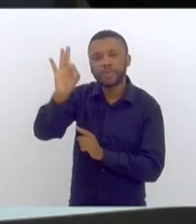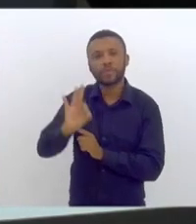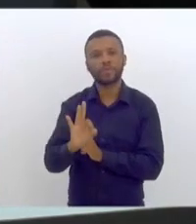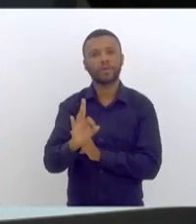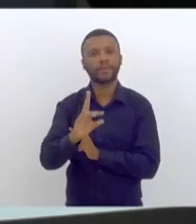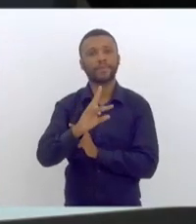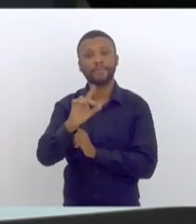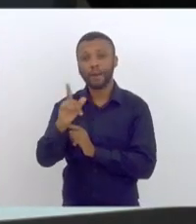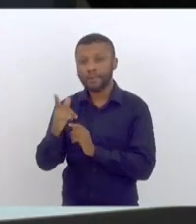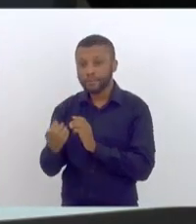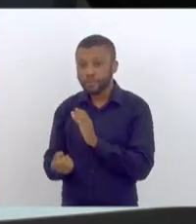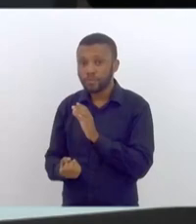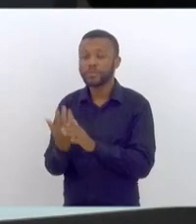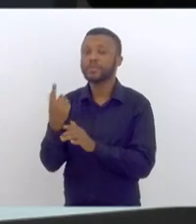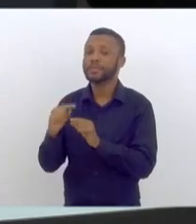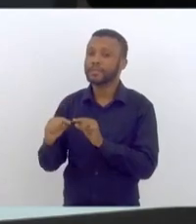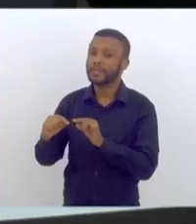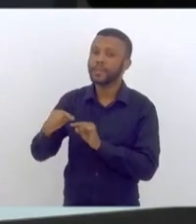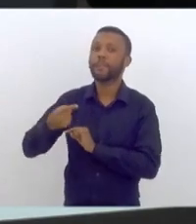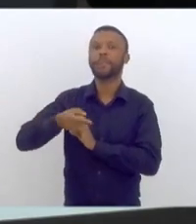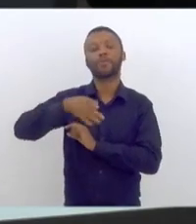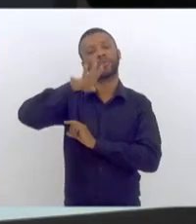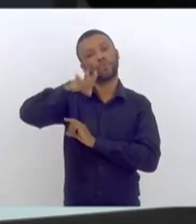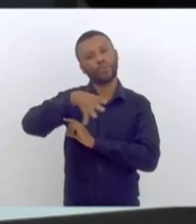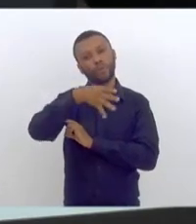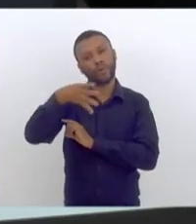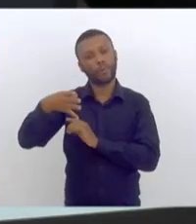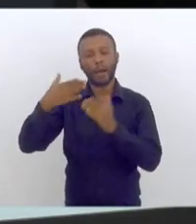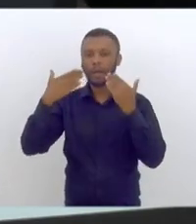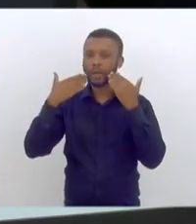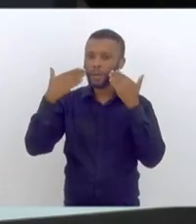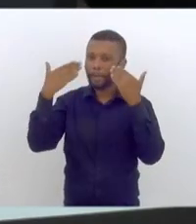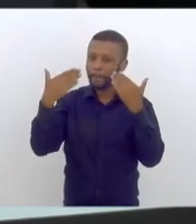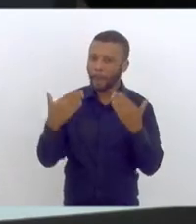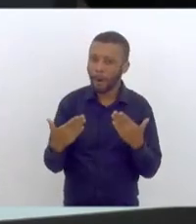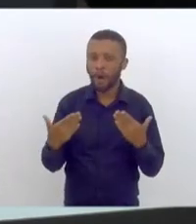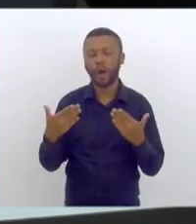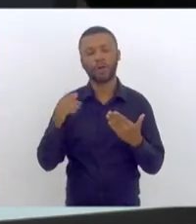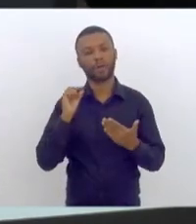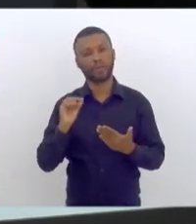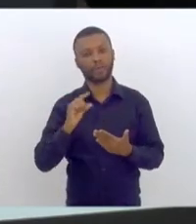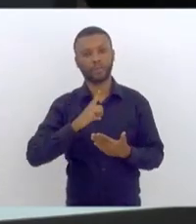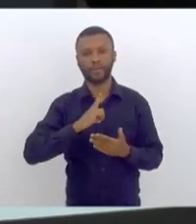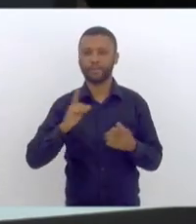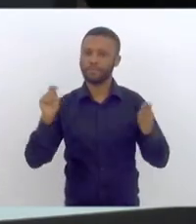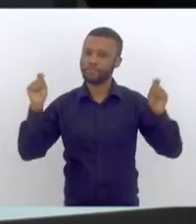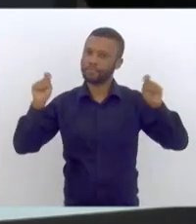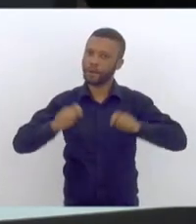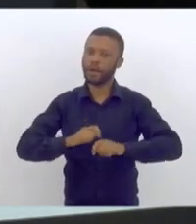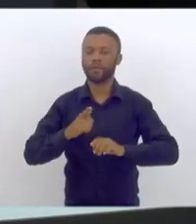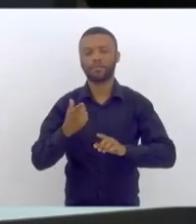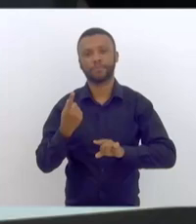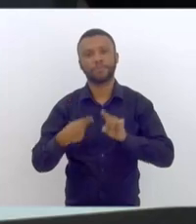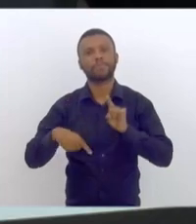após o programa que demonstre que ouve o efetivo desenvolvimento